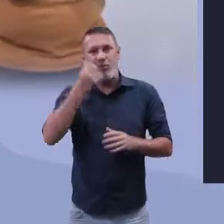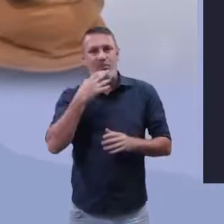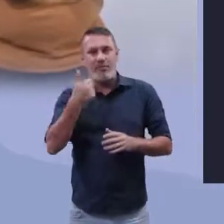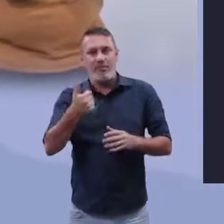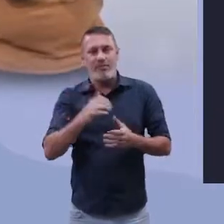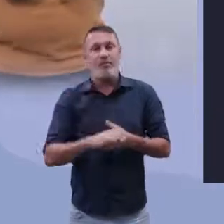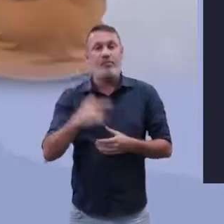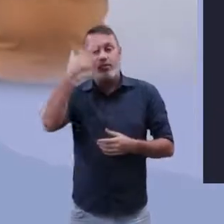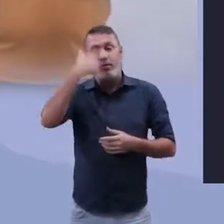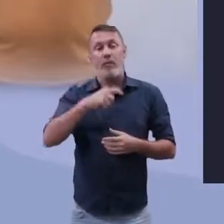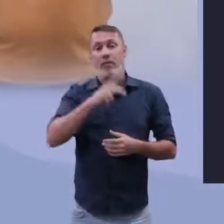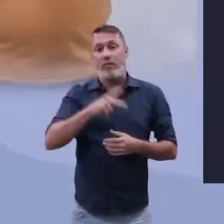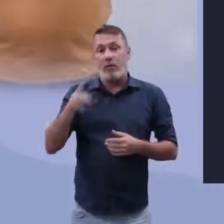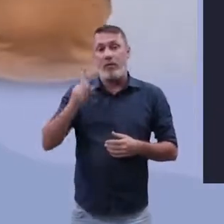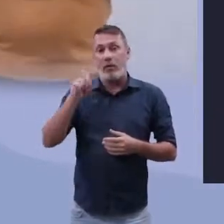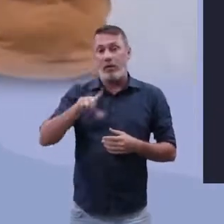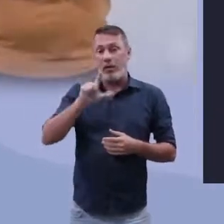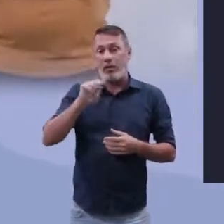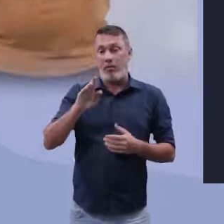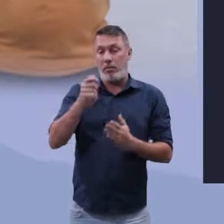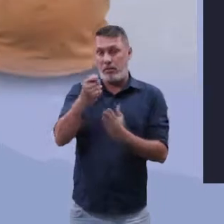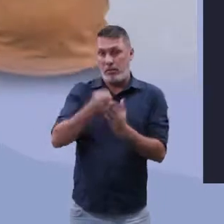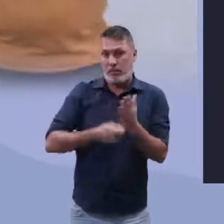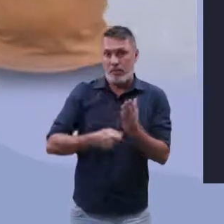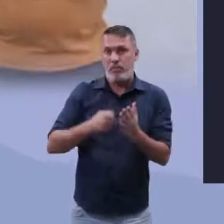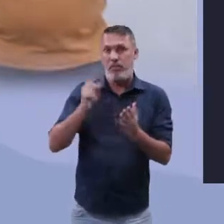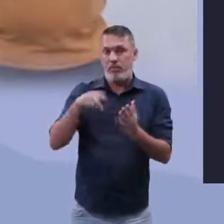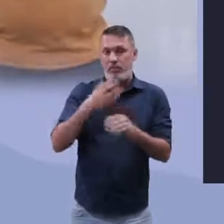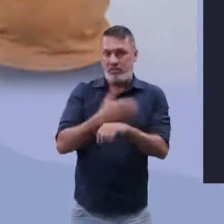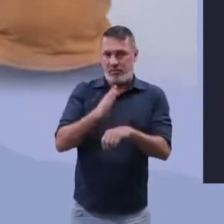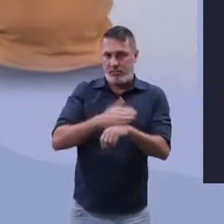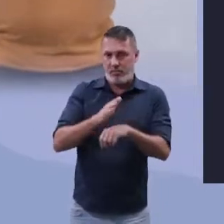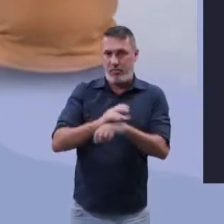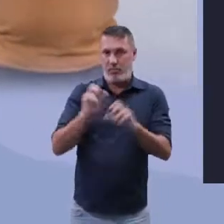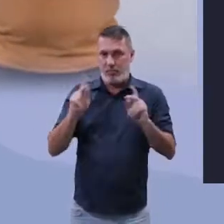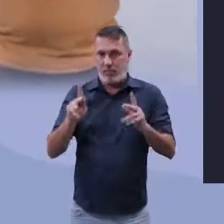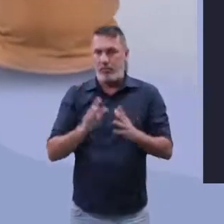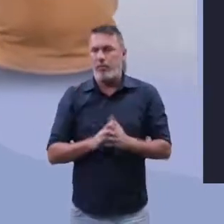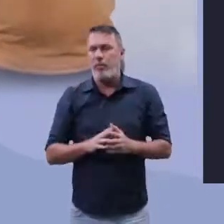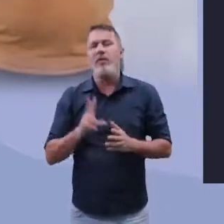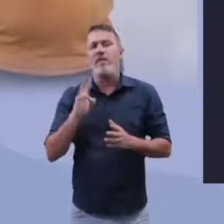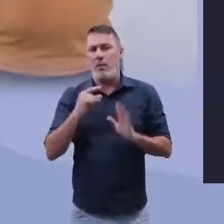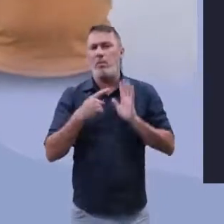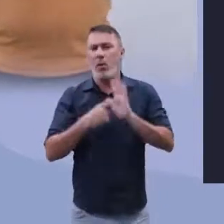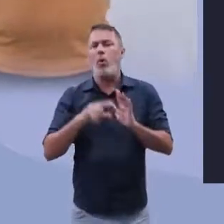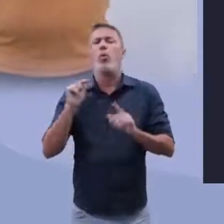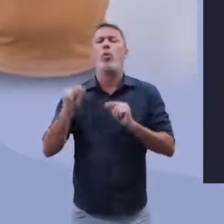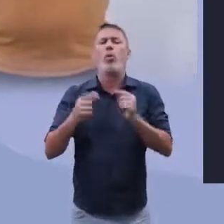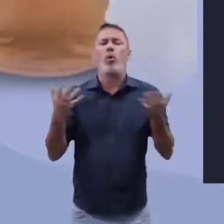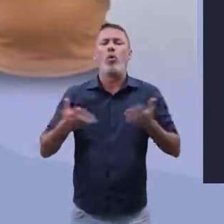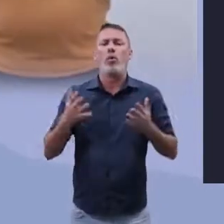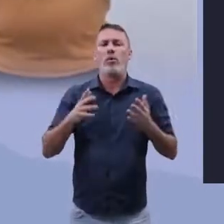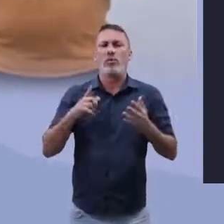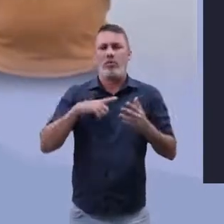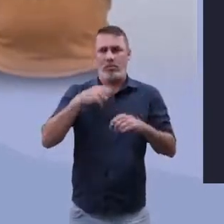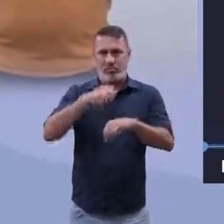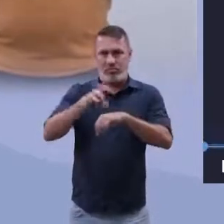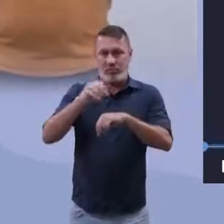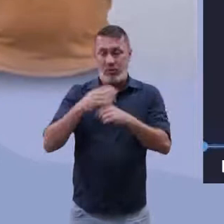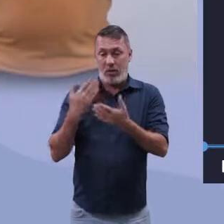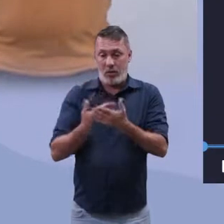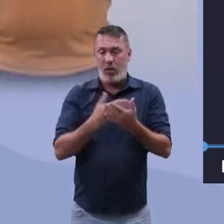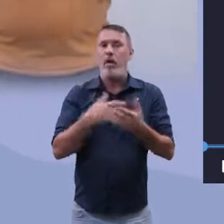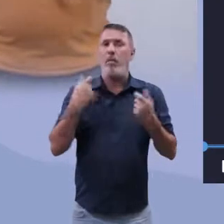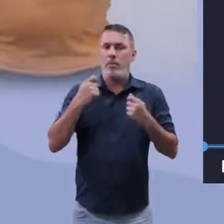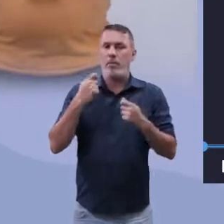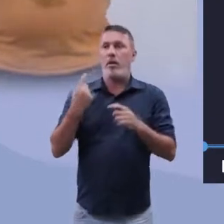Fala pessoal, tudo bem? Professor Werley aqui para mais uma aula do nosso laboratório de redação. Antes de mostrar o que vamos trabalhar nessa